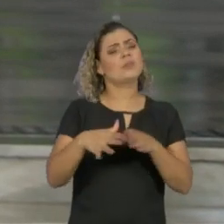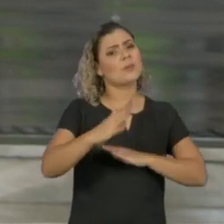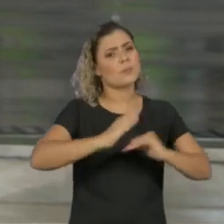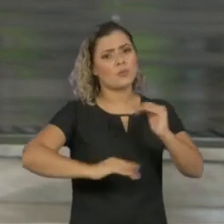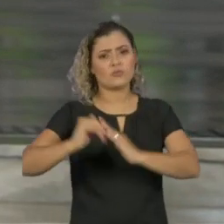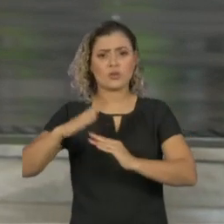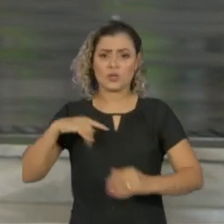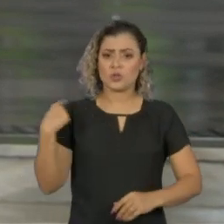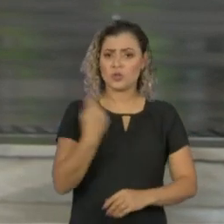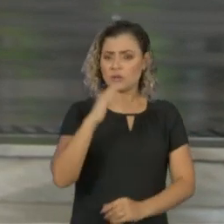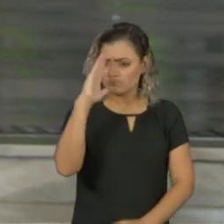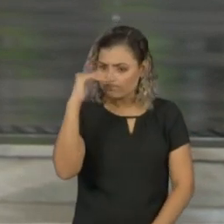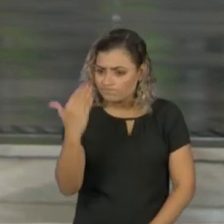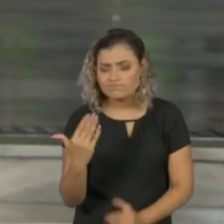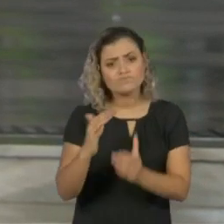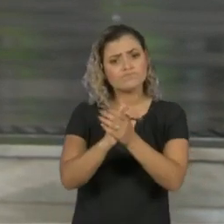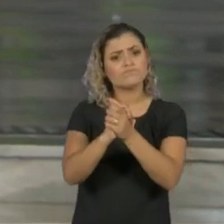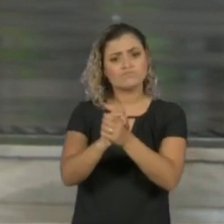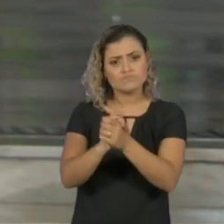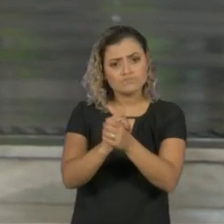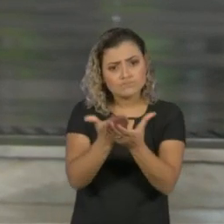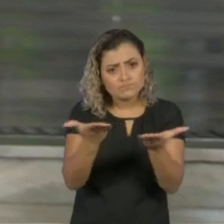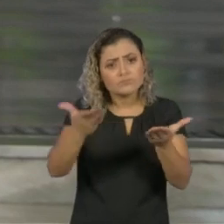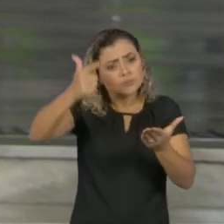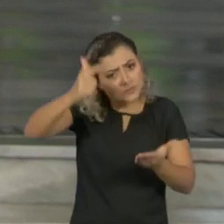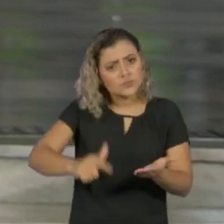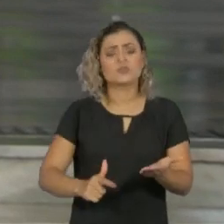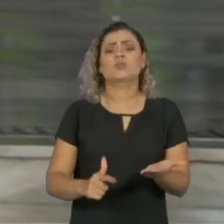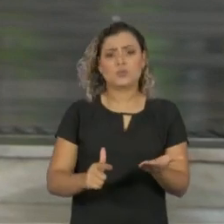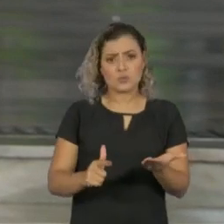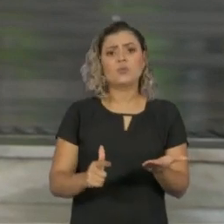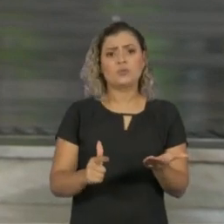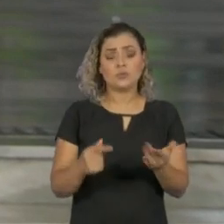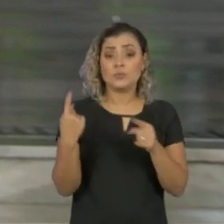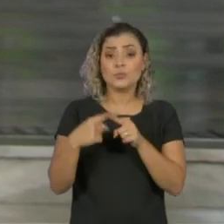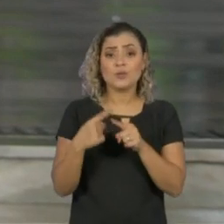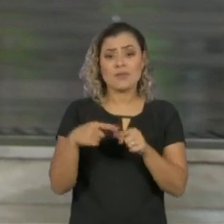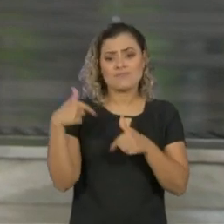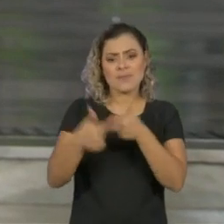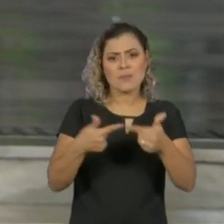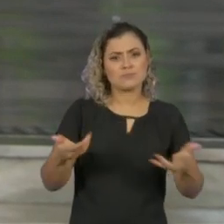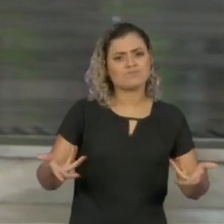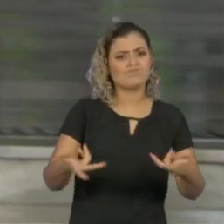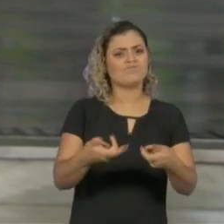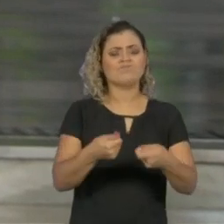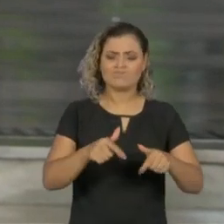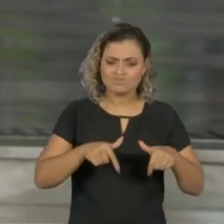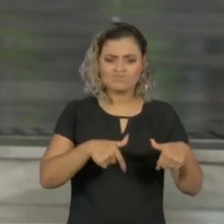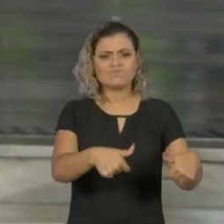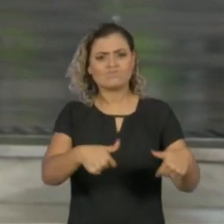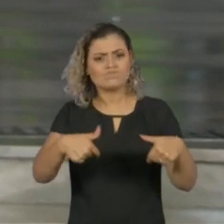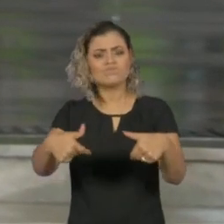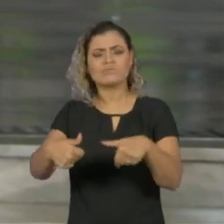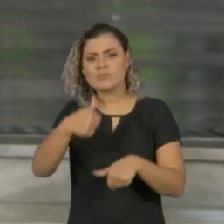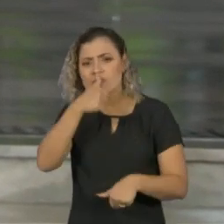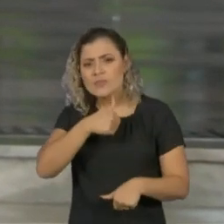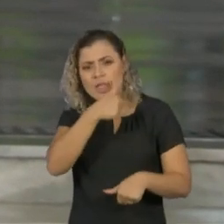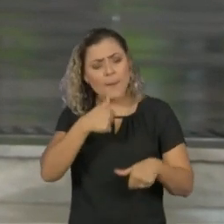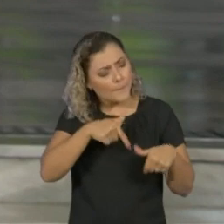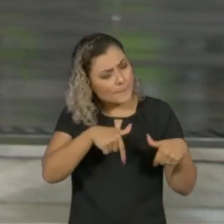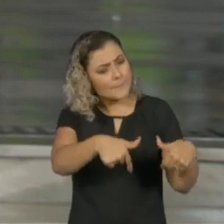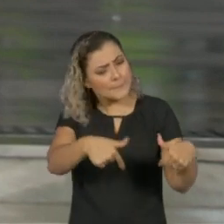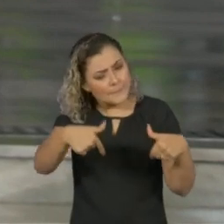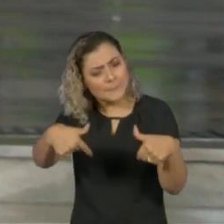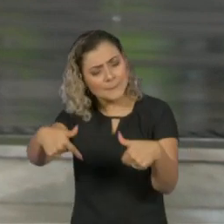o nosso reconhecimento está sendo feito aqui mais uma vez a vocês, pelo trabalho, por também estarem se sacrificando